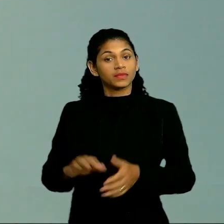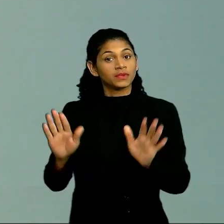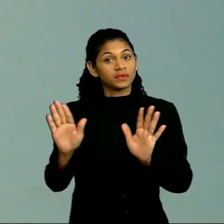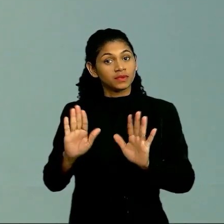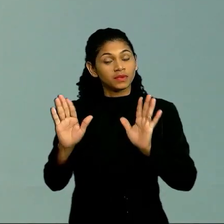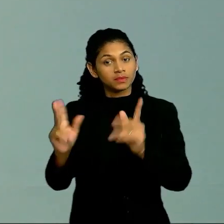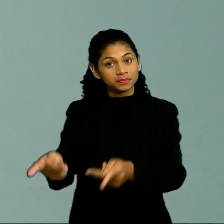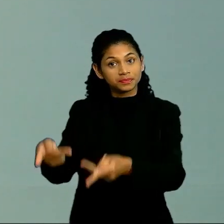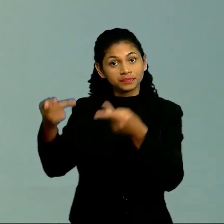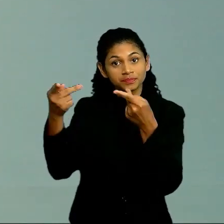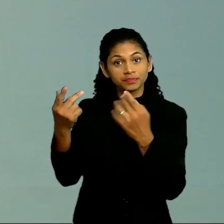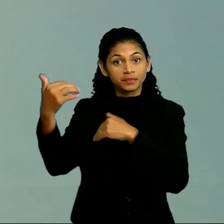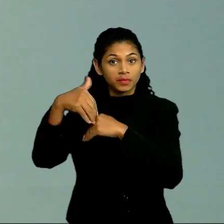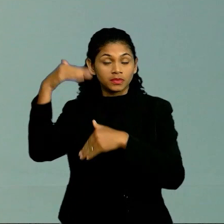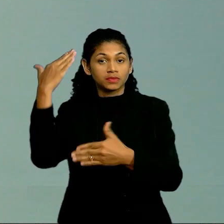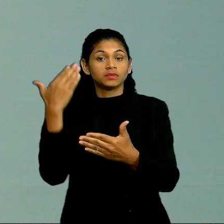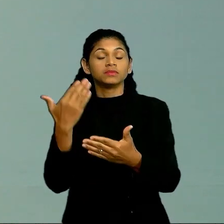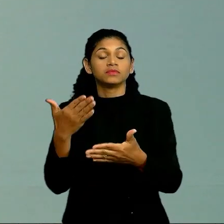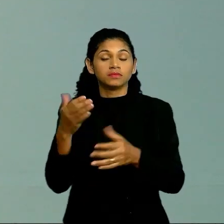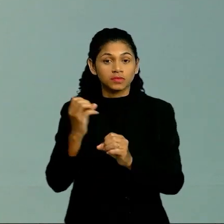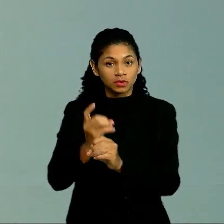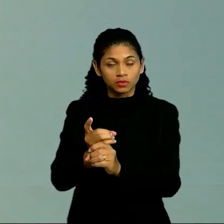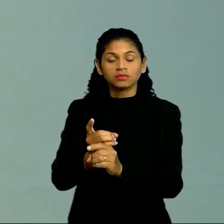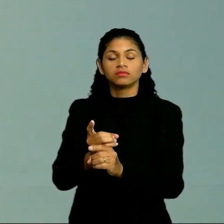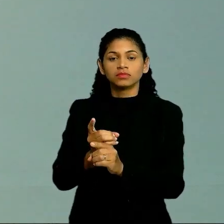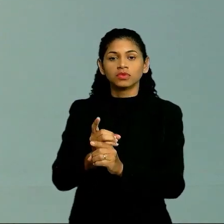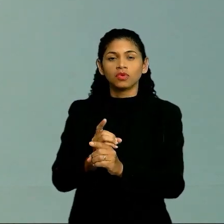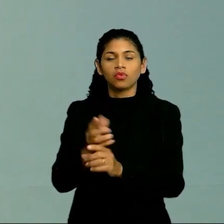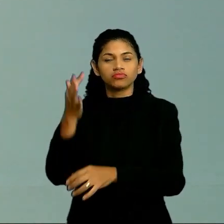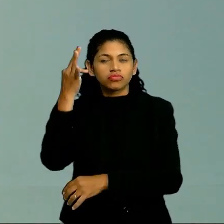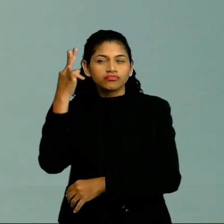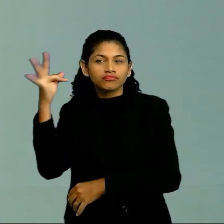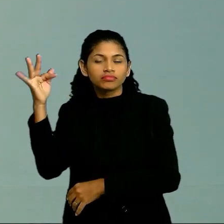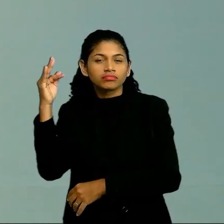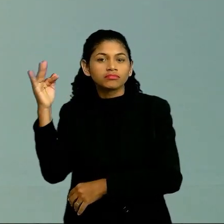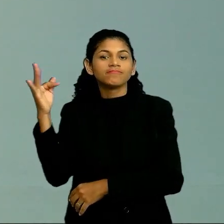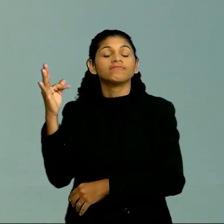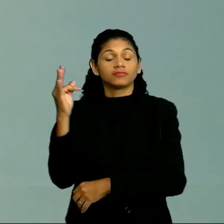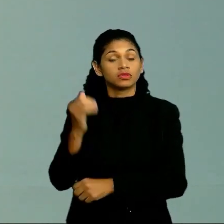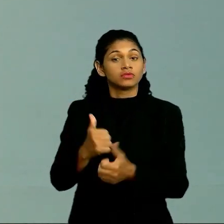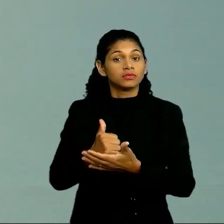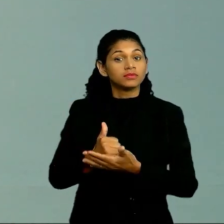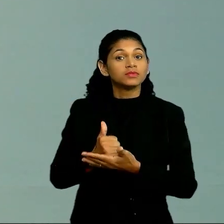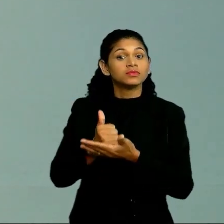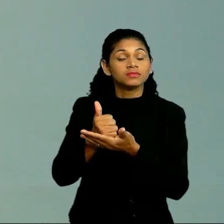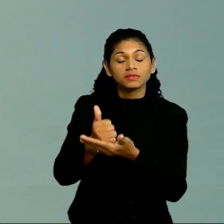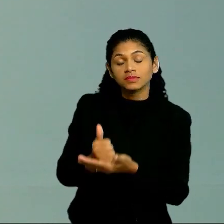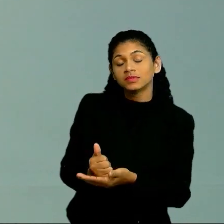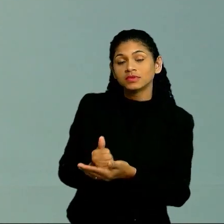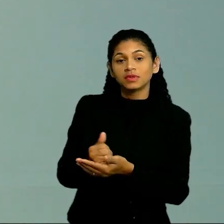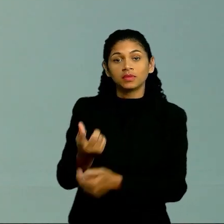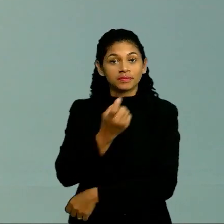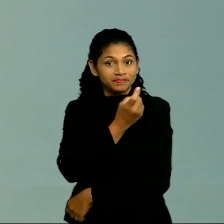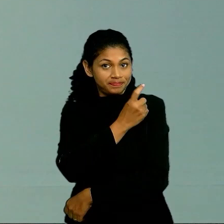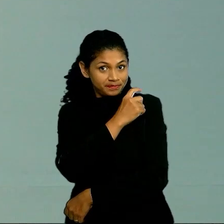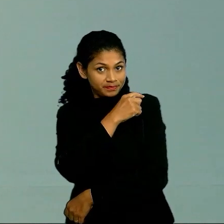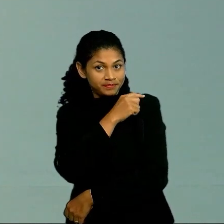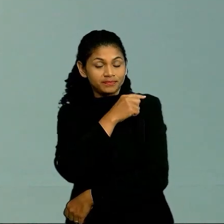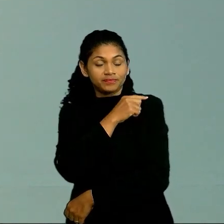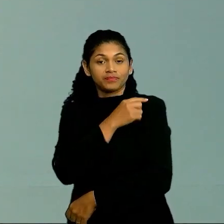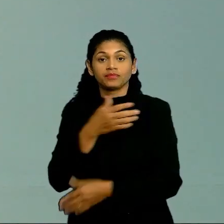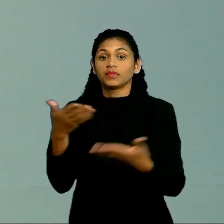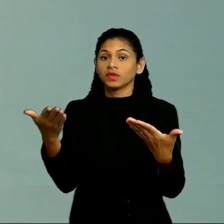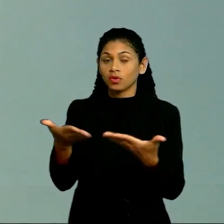Olá, sejam bem-vindos a mais esse encontro filosófico, onde eu estou sendo auxiliado pela Delciane. E hoje nós